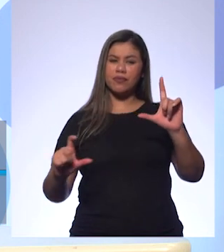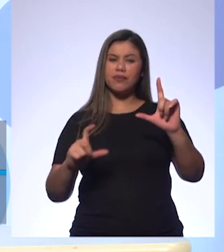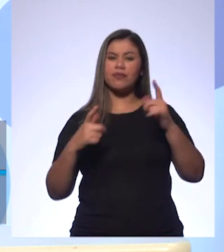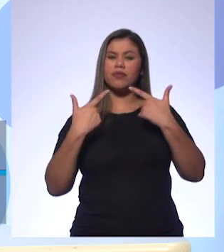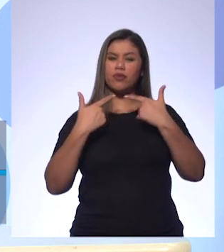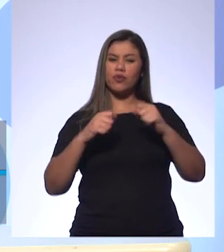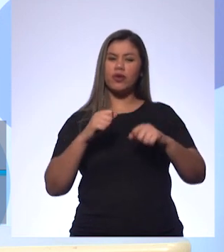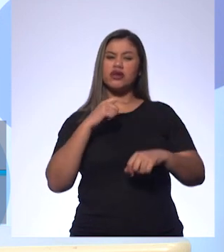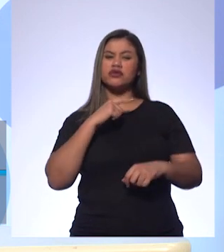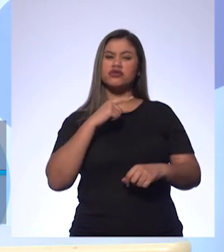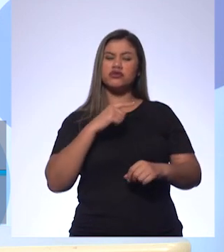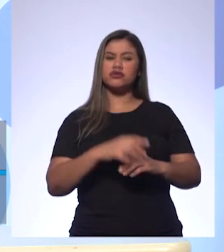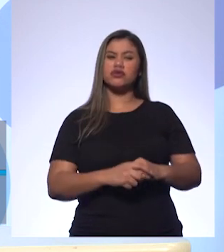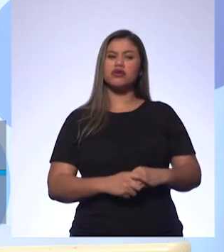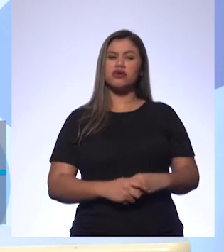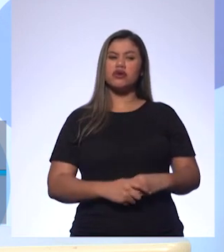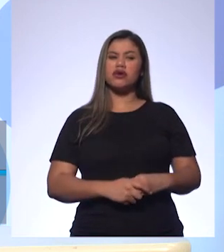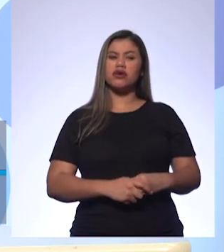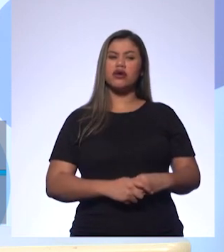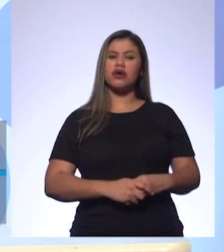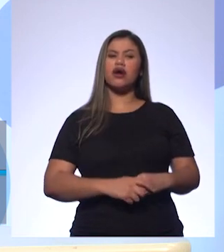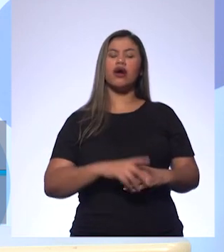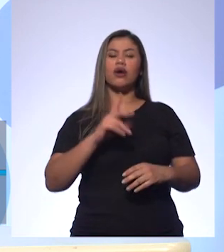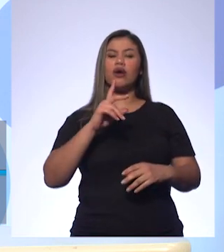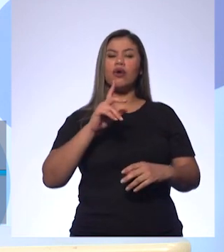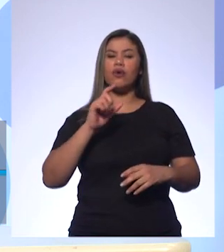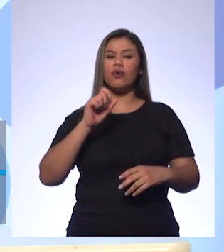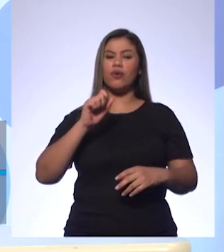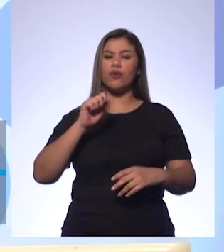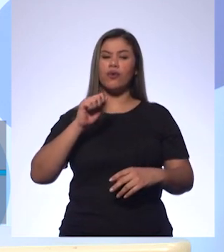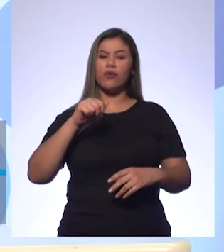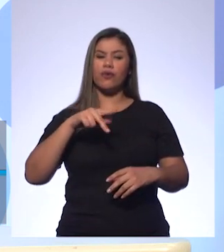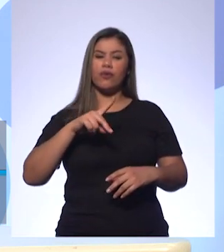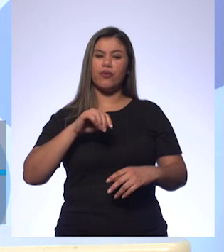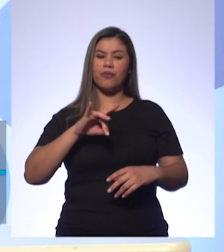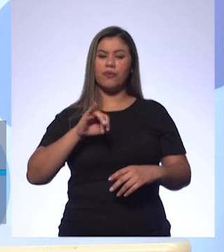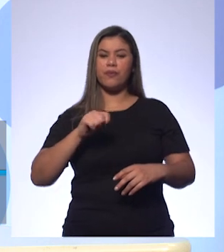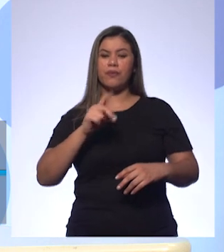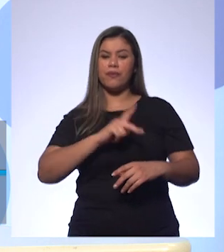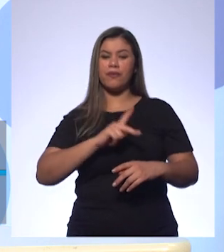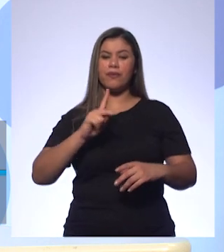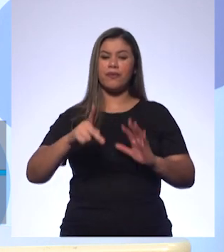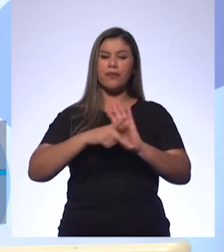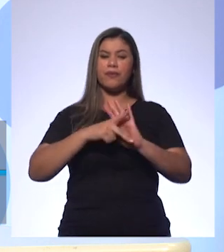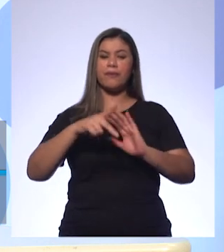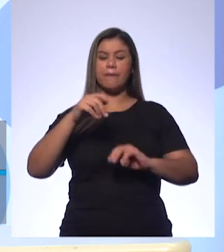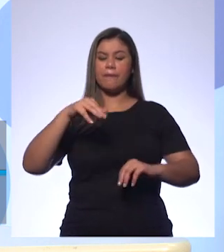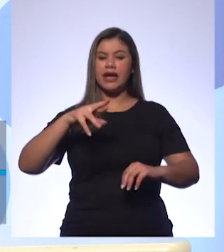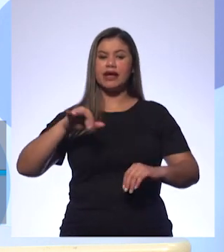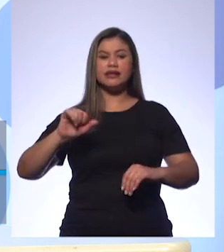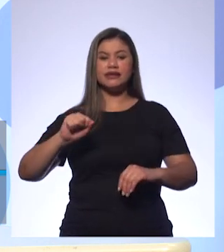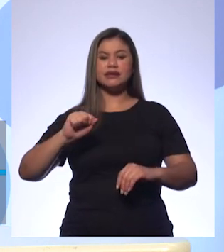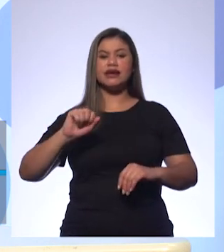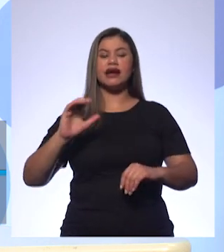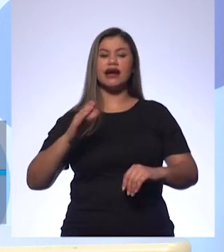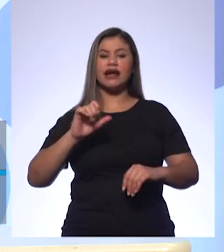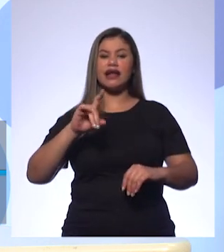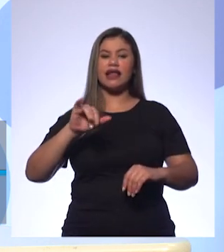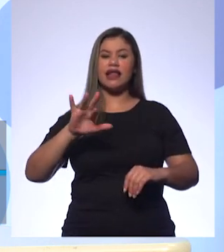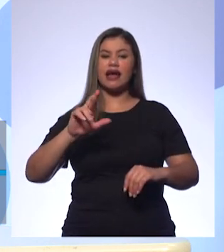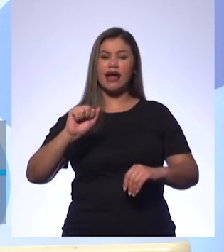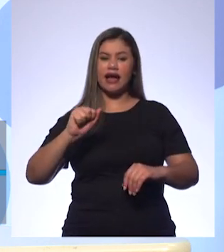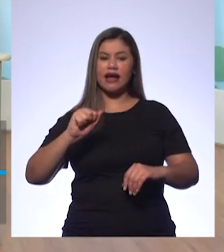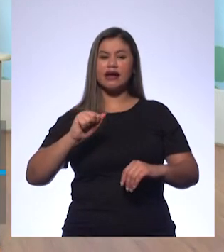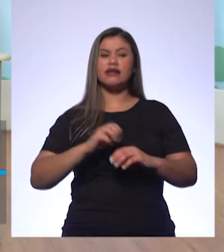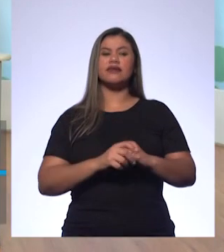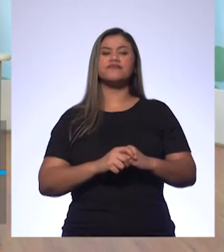Rosana, resposta da Maria Clara, social e histórica. O Que Yuri da